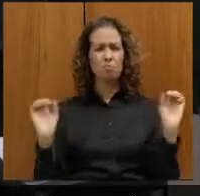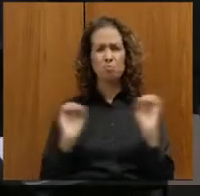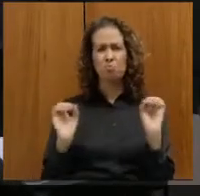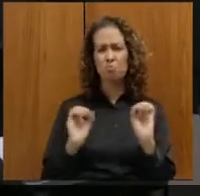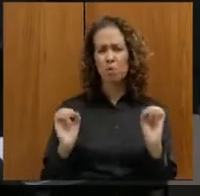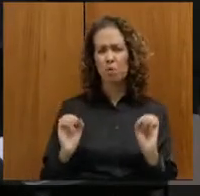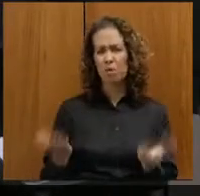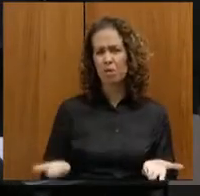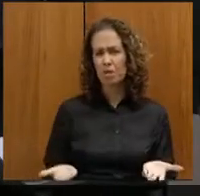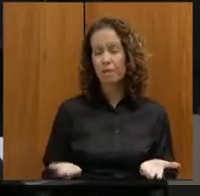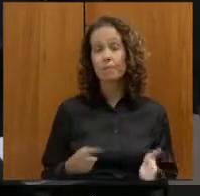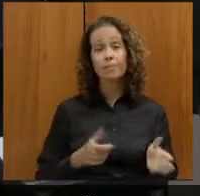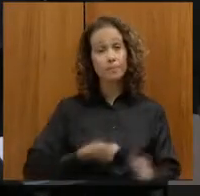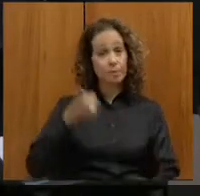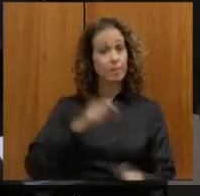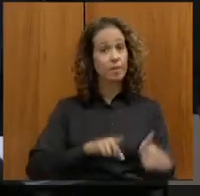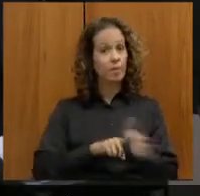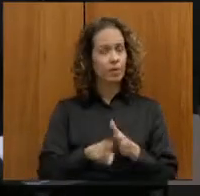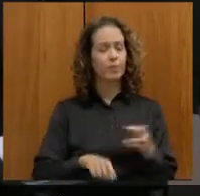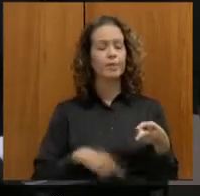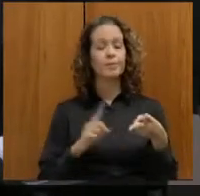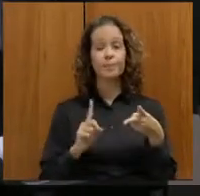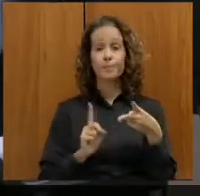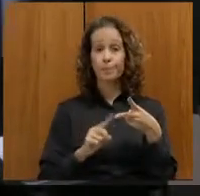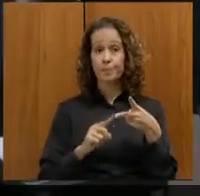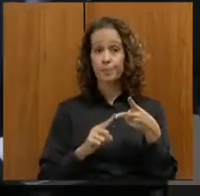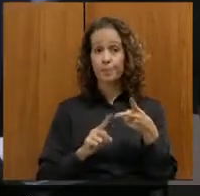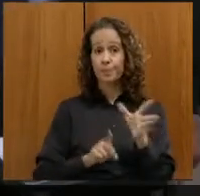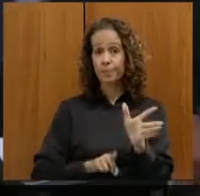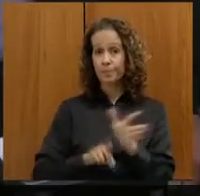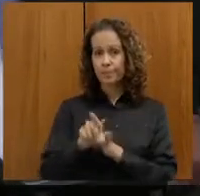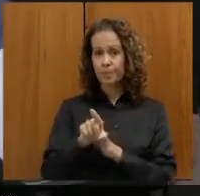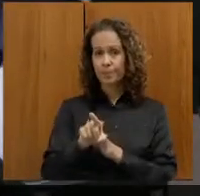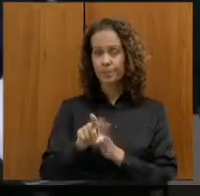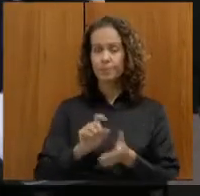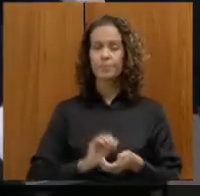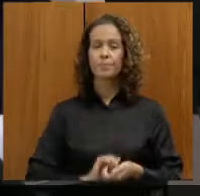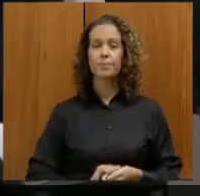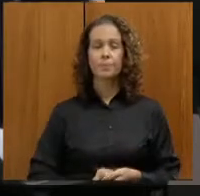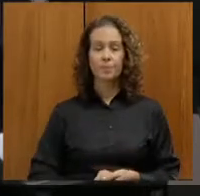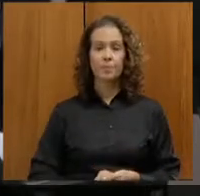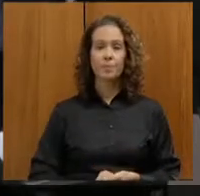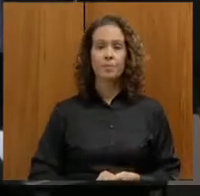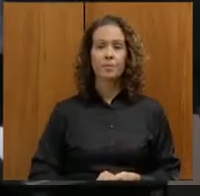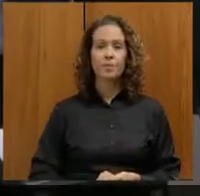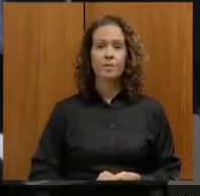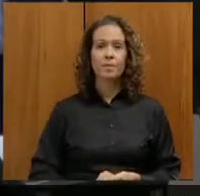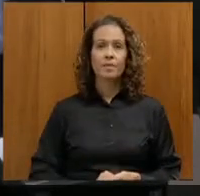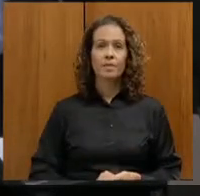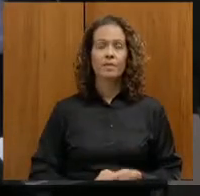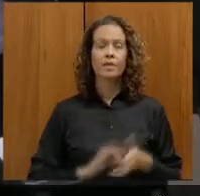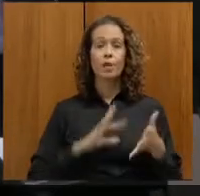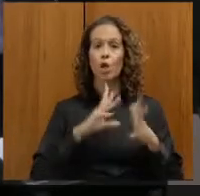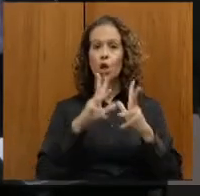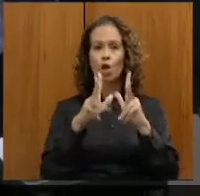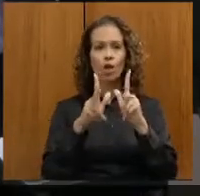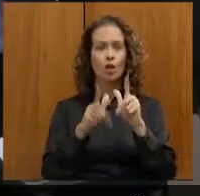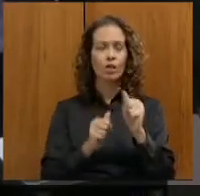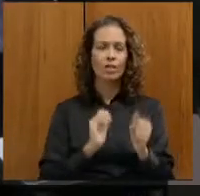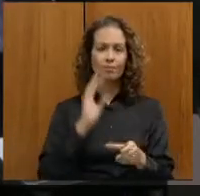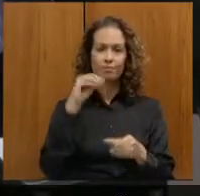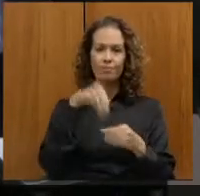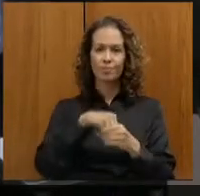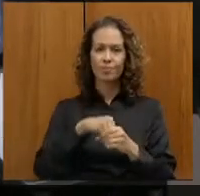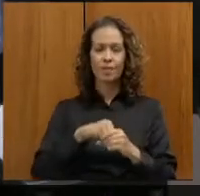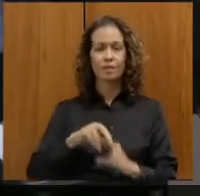essa a primeira pergunta a segunda pergunta Esse é o que aqui todas eram eram